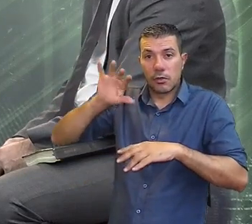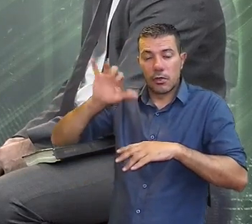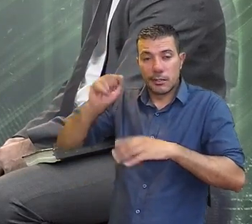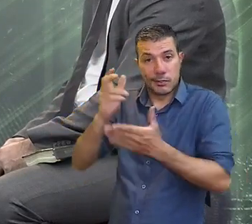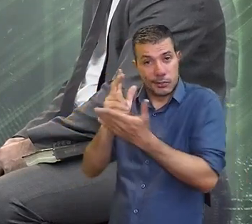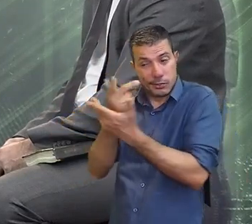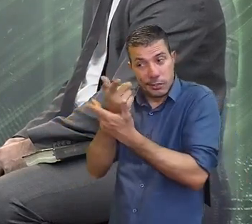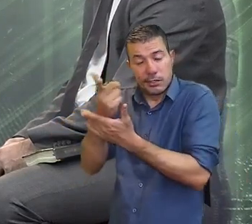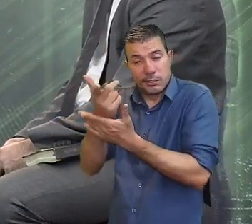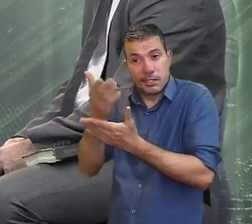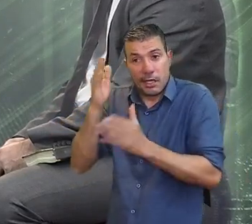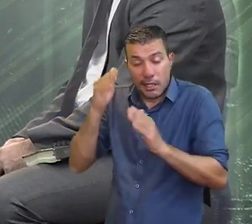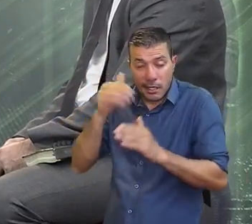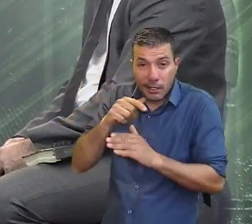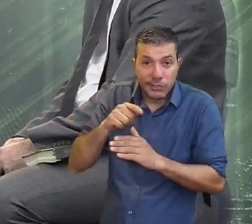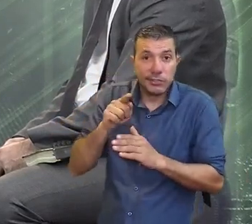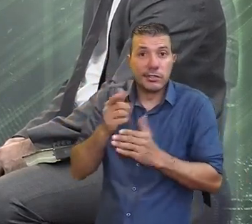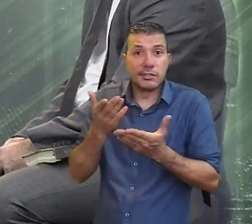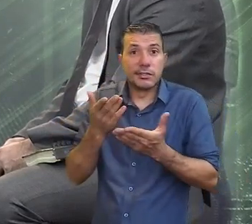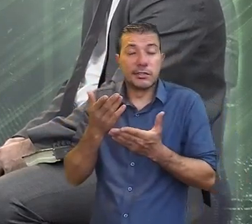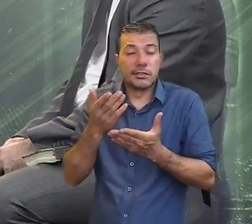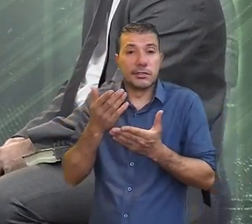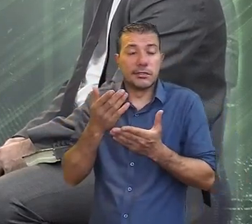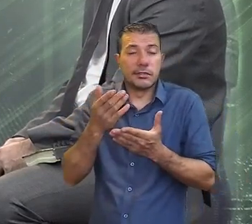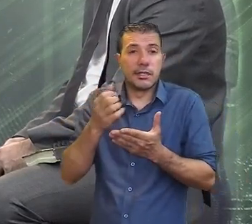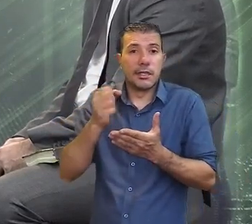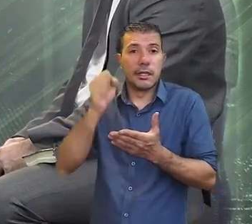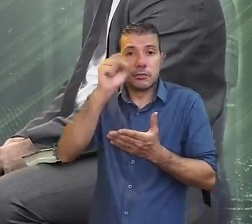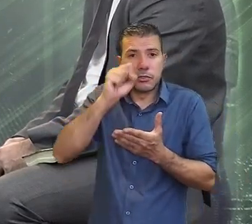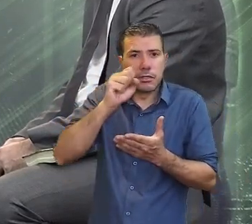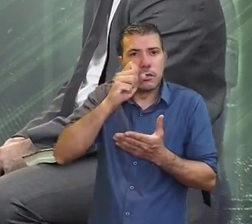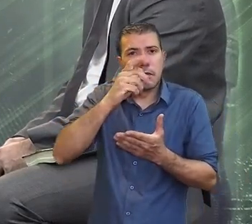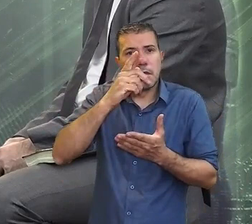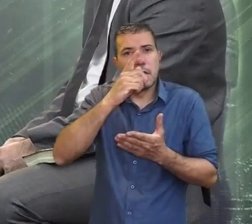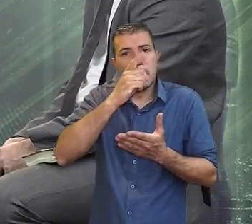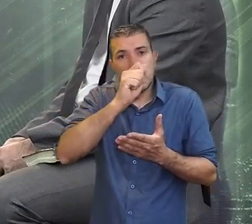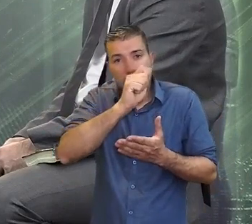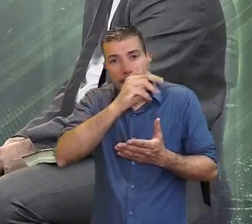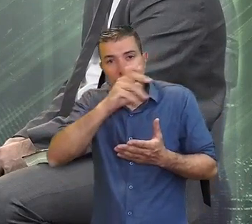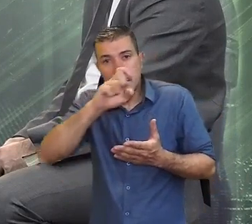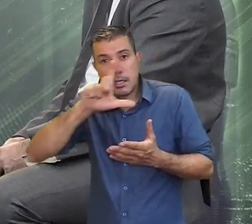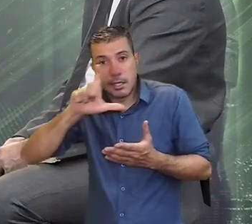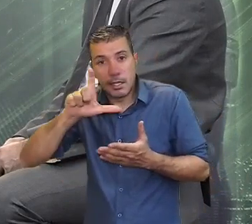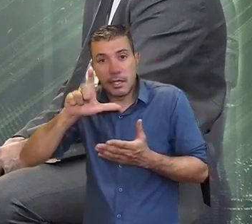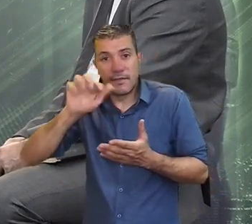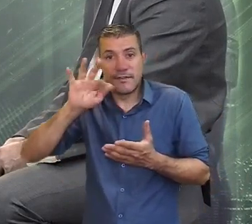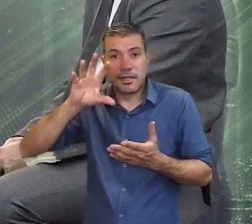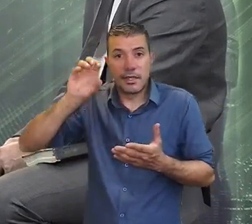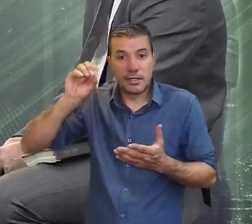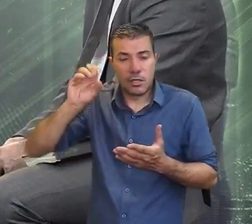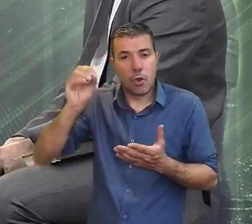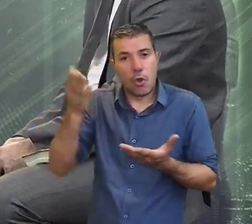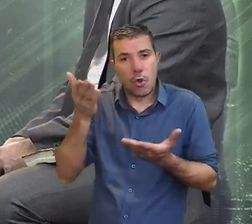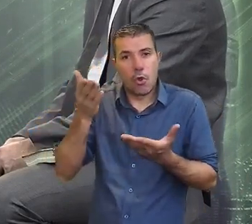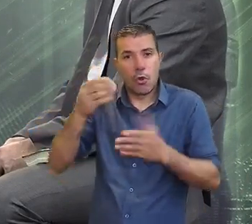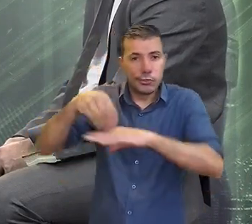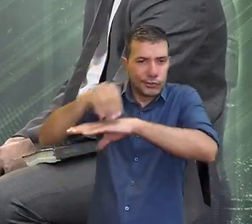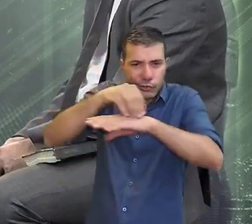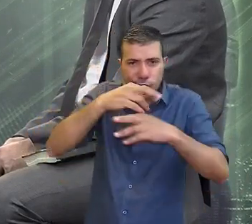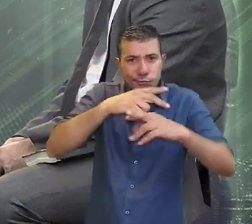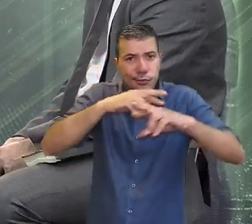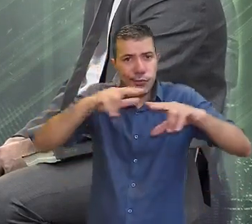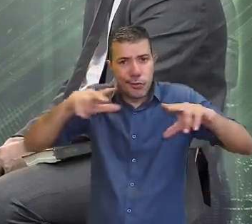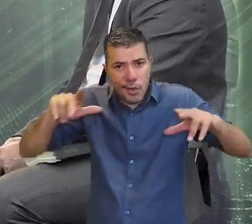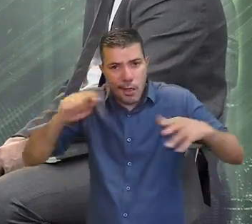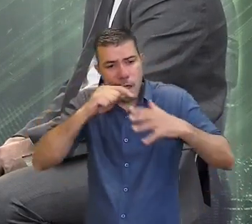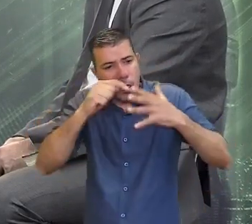que, quando eu cheguei aqui na Paulista Leste, tive o privilégio também de pastorear a igreja da freguesia, a igreja também, o distrito da freguesia. Manda de um abraço